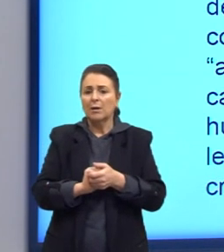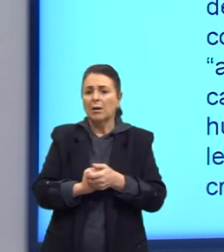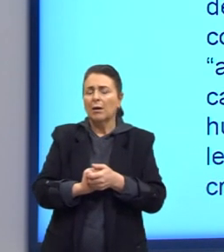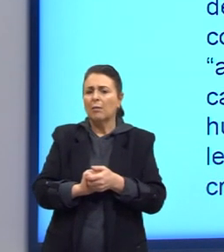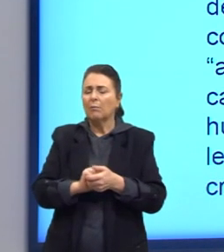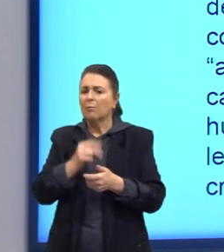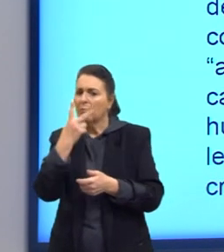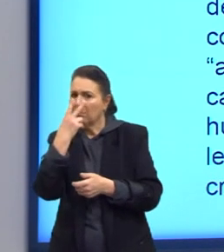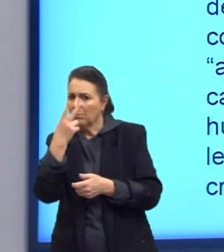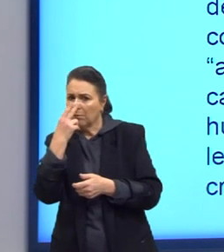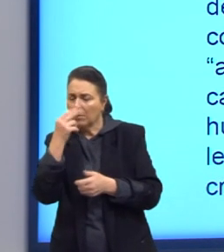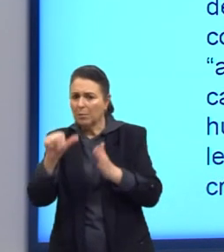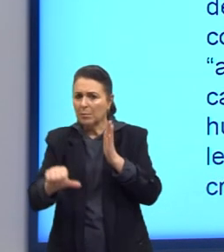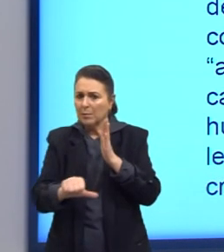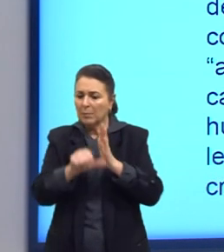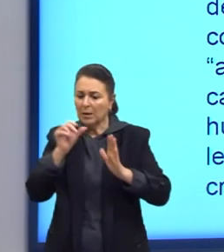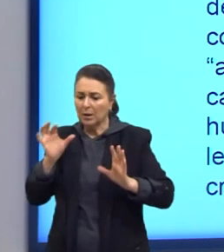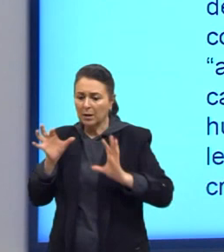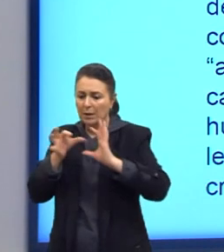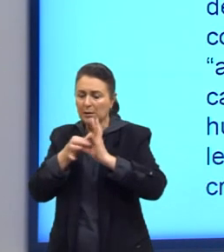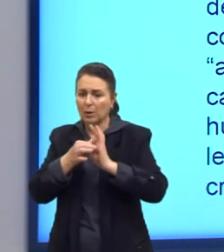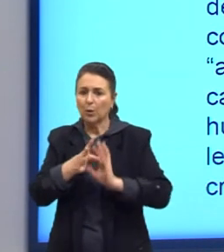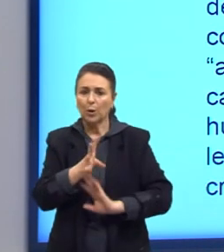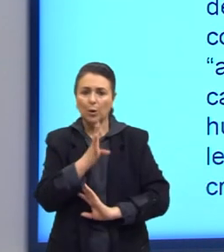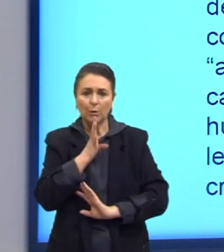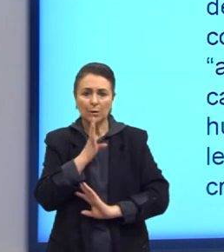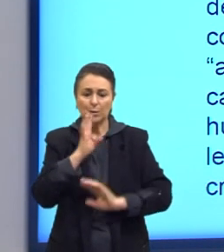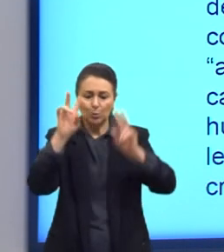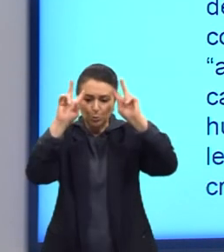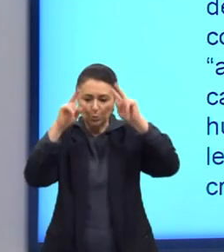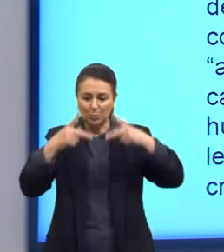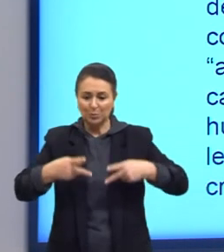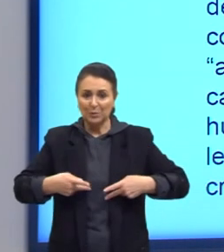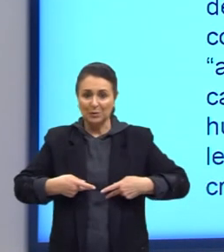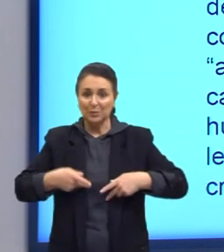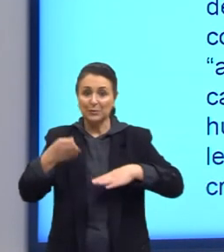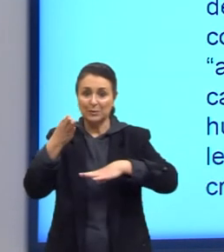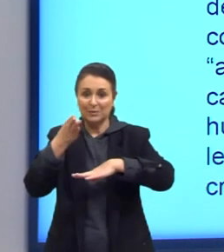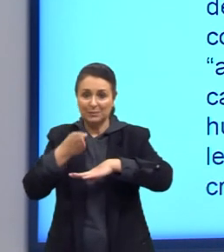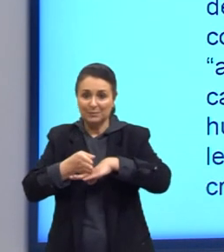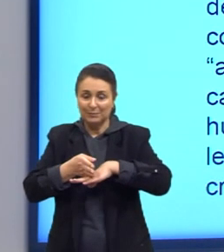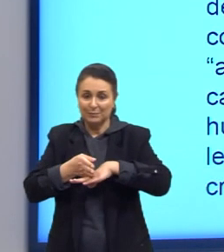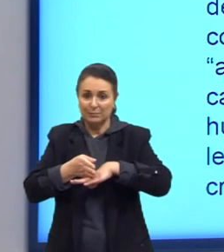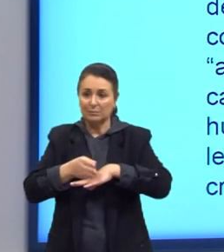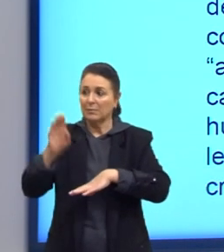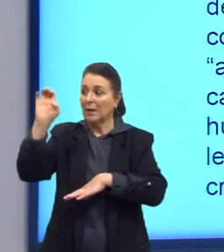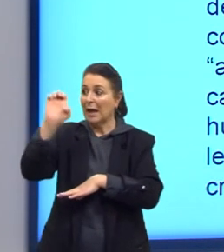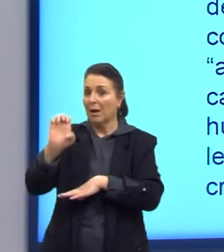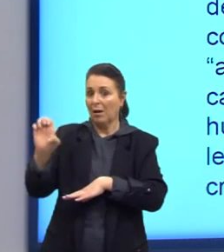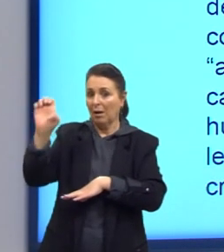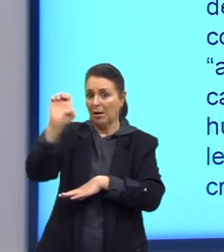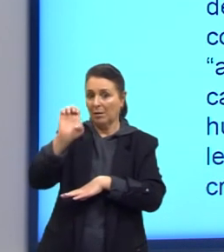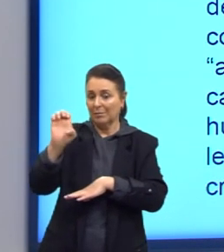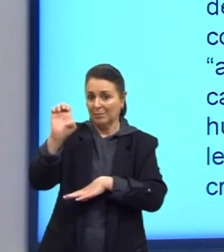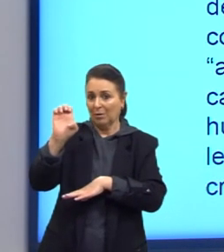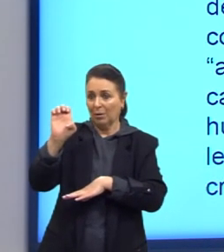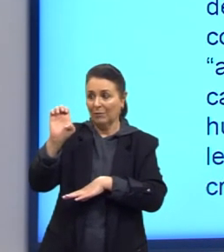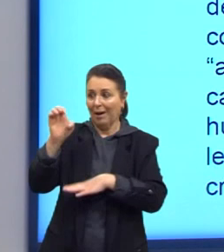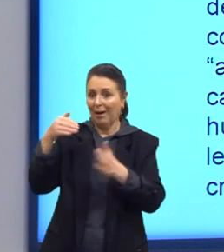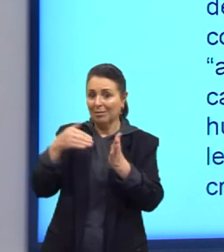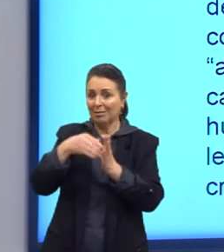conhecido e com a primeira migração conhecida dos humanos modernos a Europa desde a